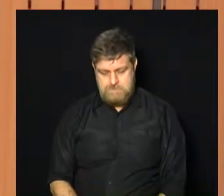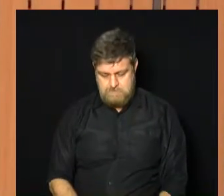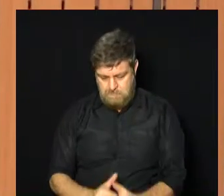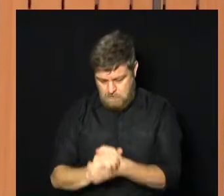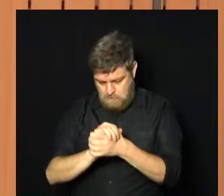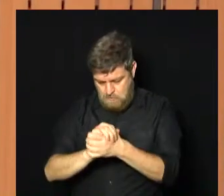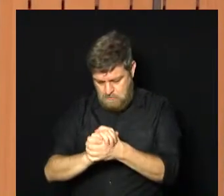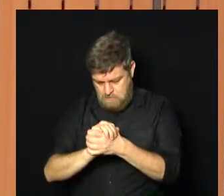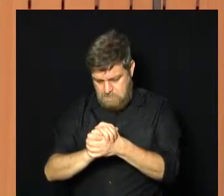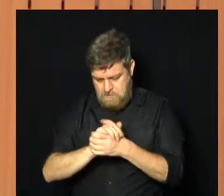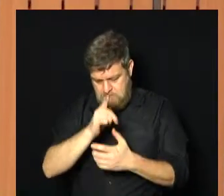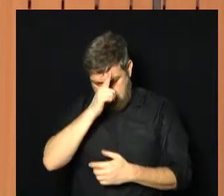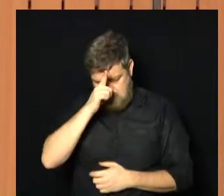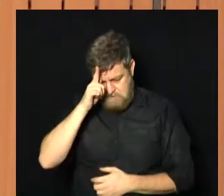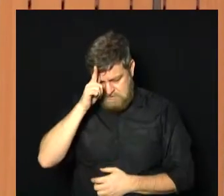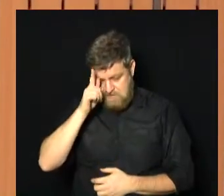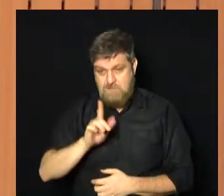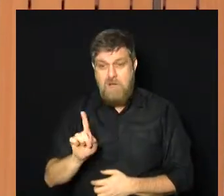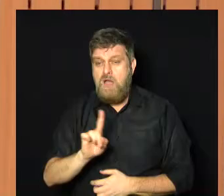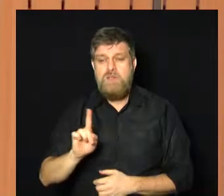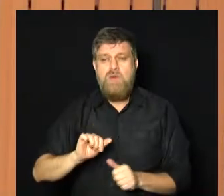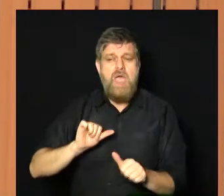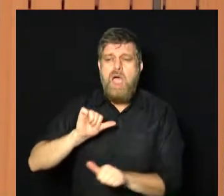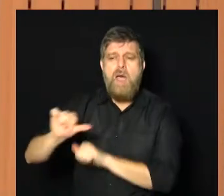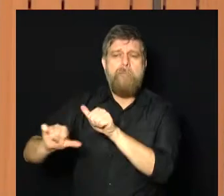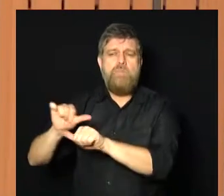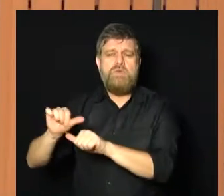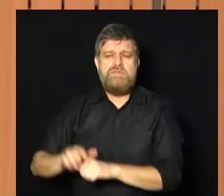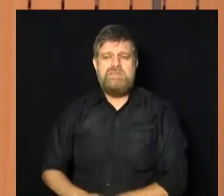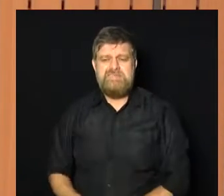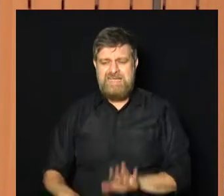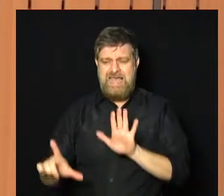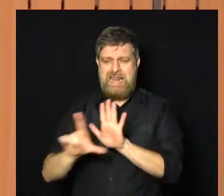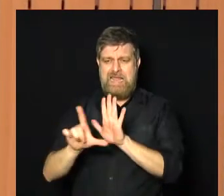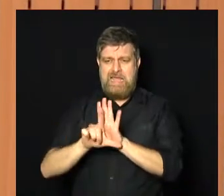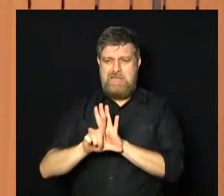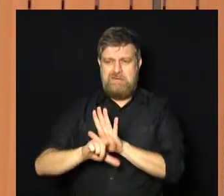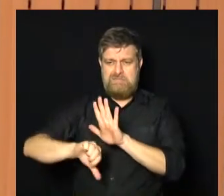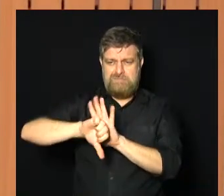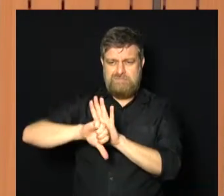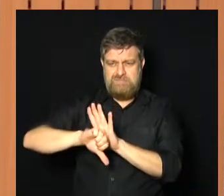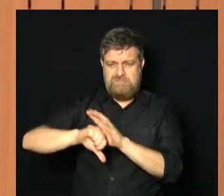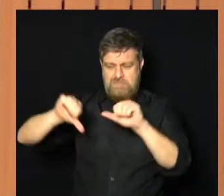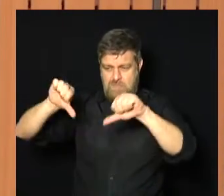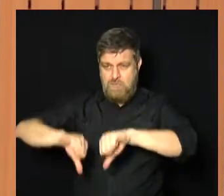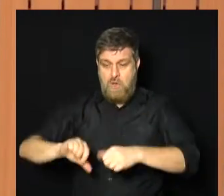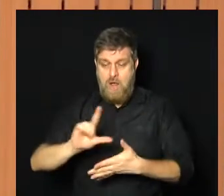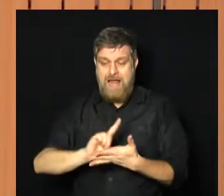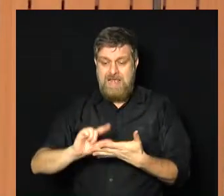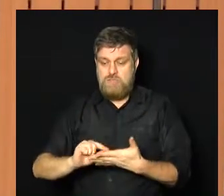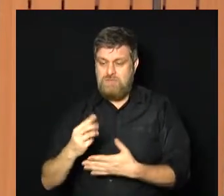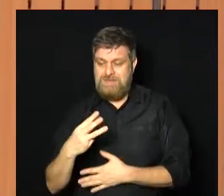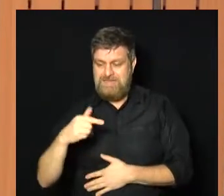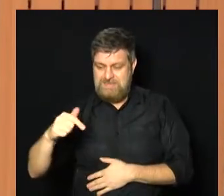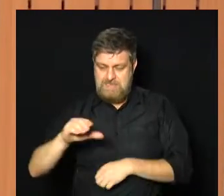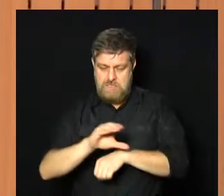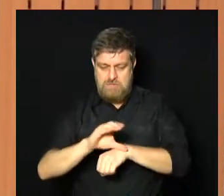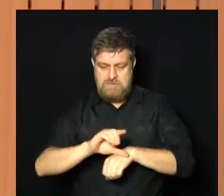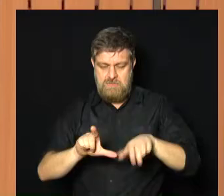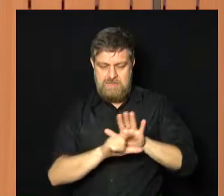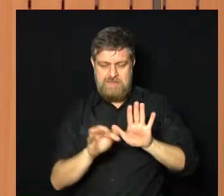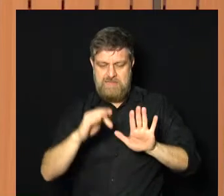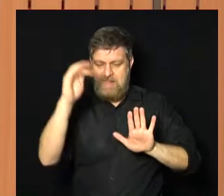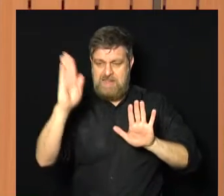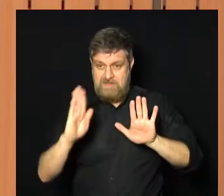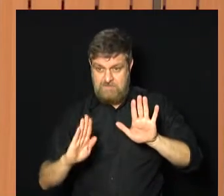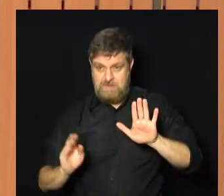Parabéns, Gustavo Peta. Não é uma transformação ilegal que afronta o artigo 37 da Constituição Federal e a súmula